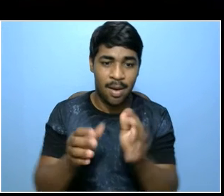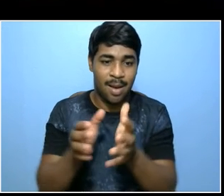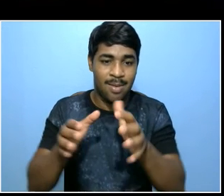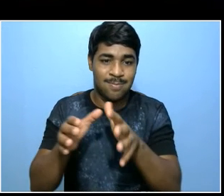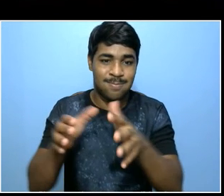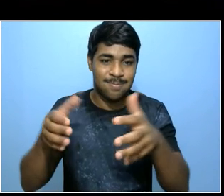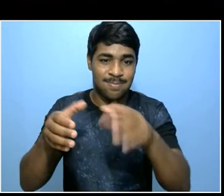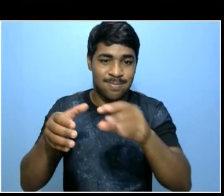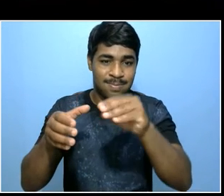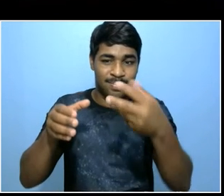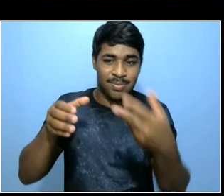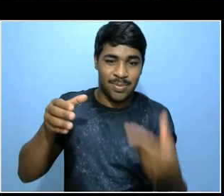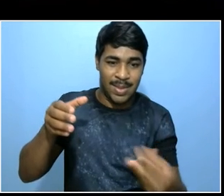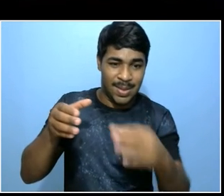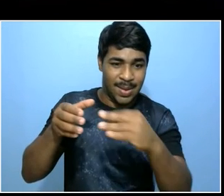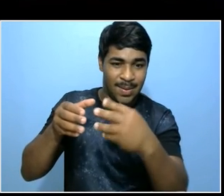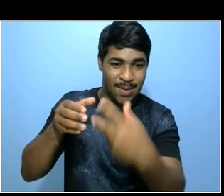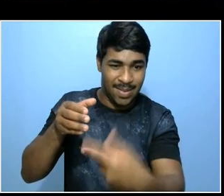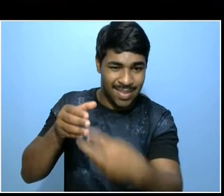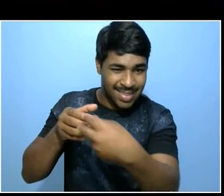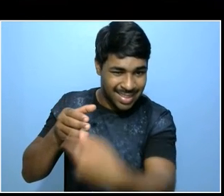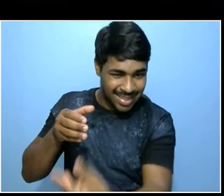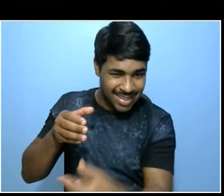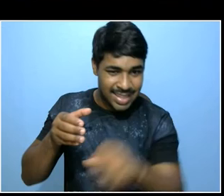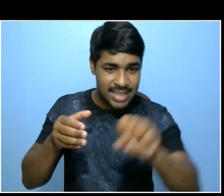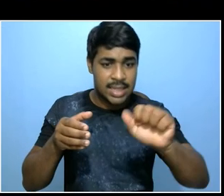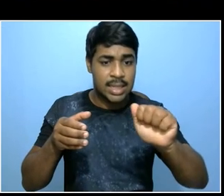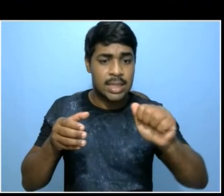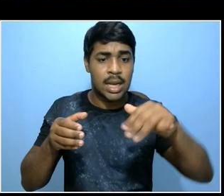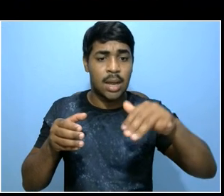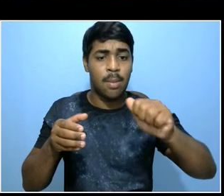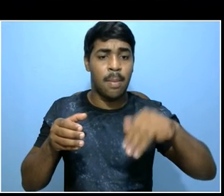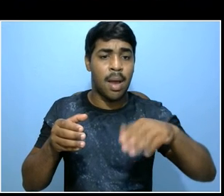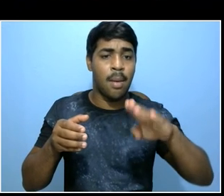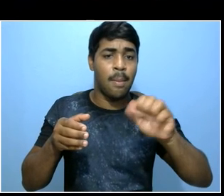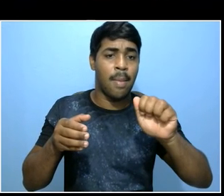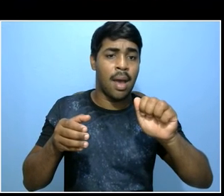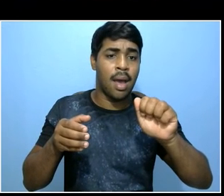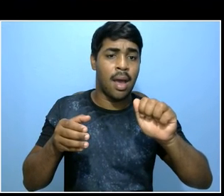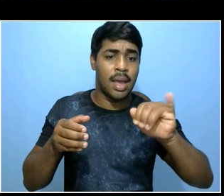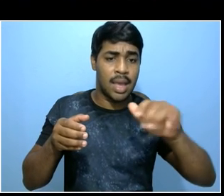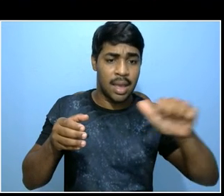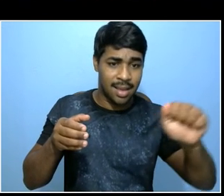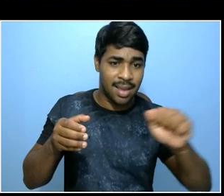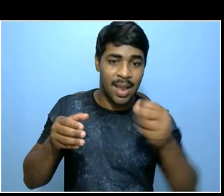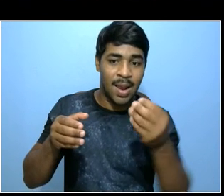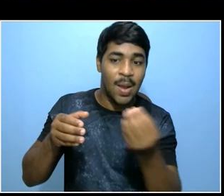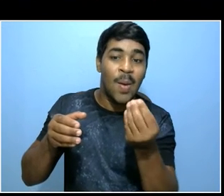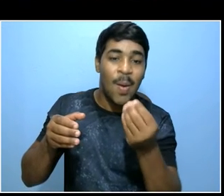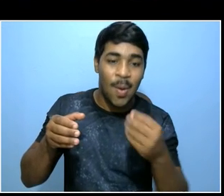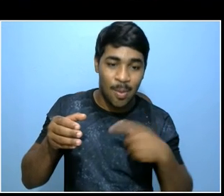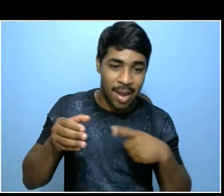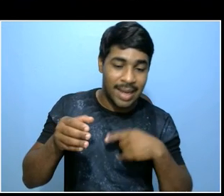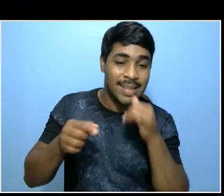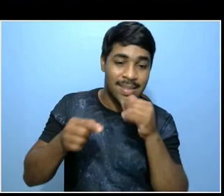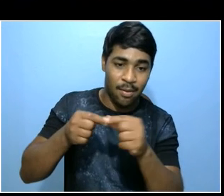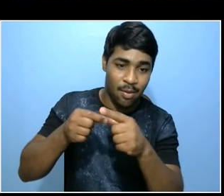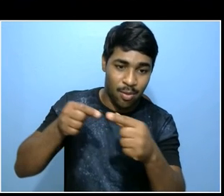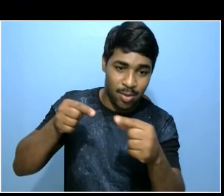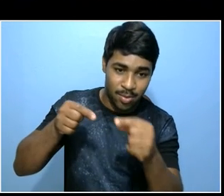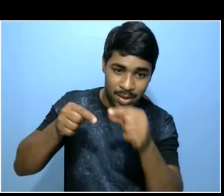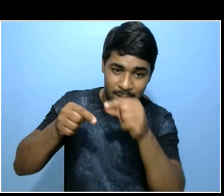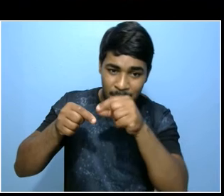pontinhos embaixo da folha, tá? Esses pontinhos significa que ela está na sua época reprodutiva. E esses pontinhos, eles são chamados de